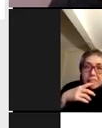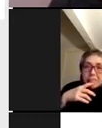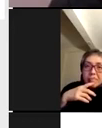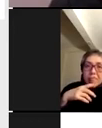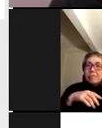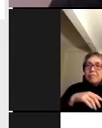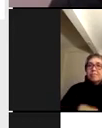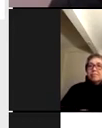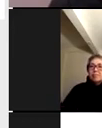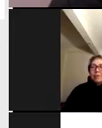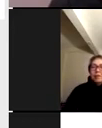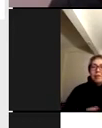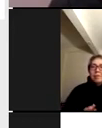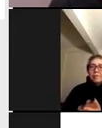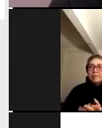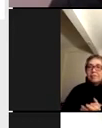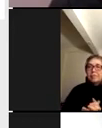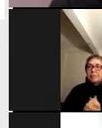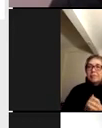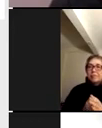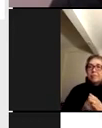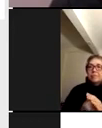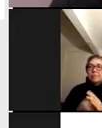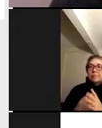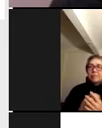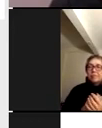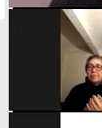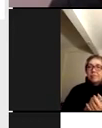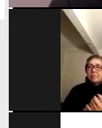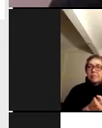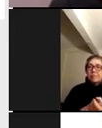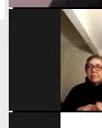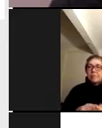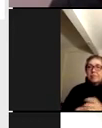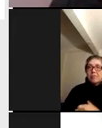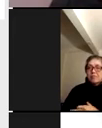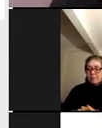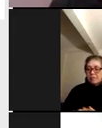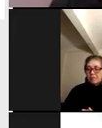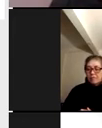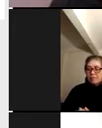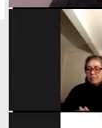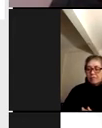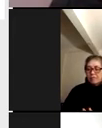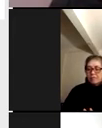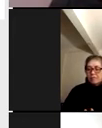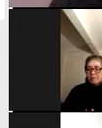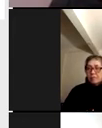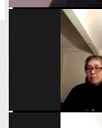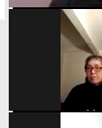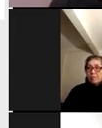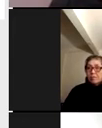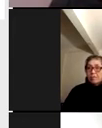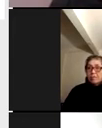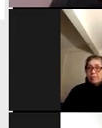todo, que os países se comprometem a olhar de forma mais holística e ampliada para a questão da